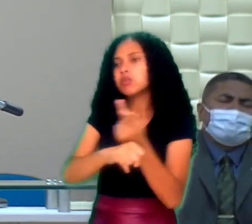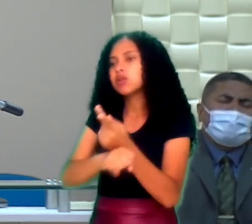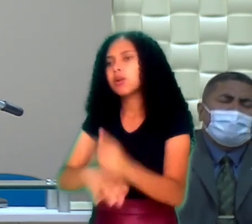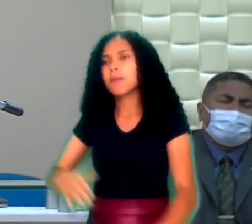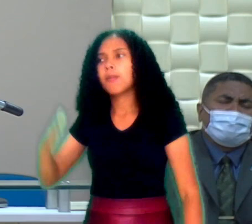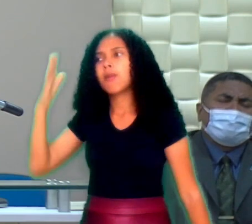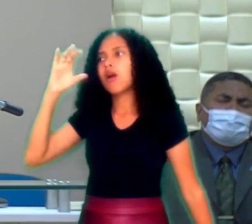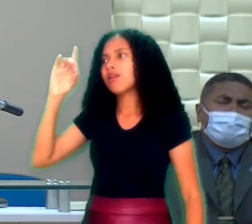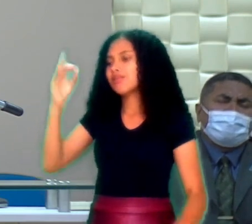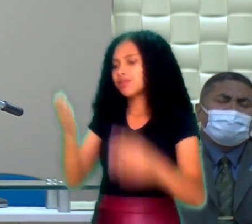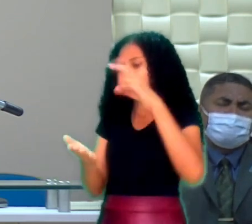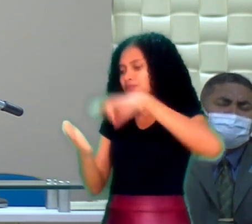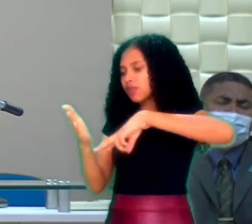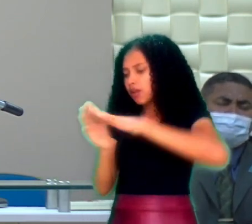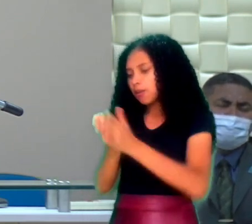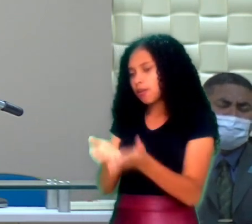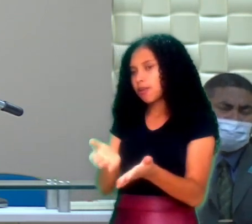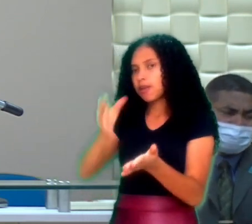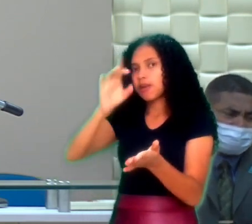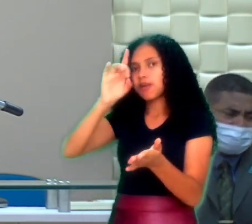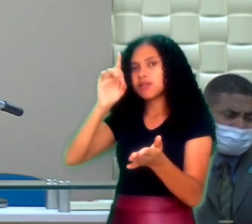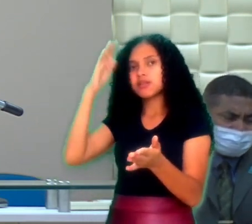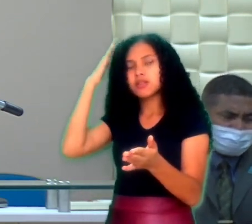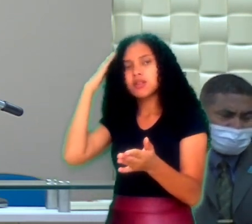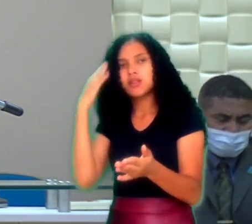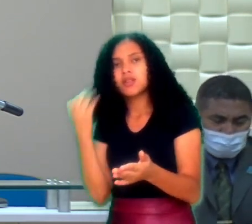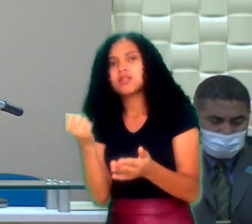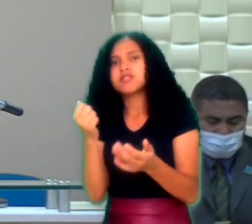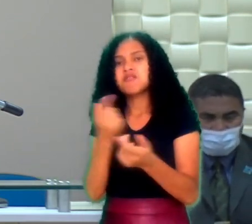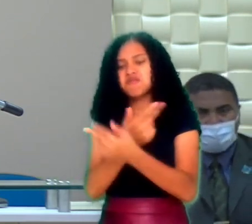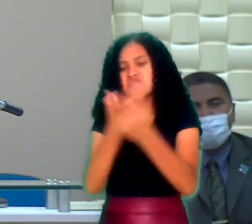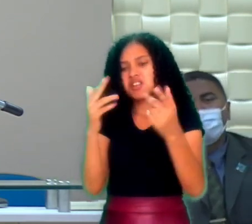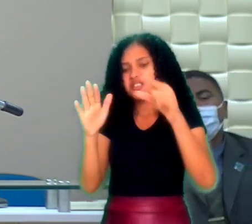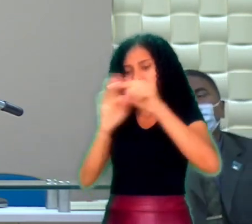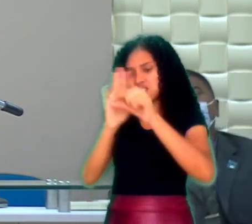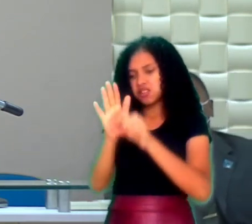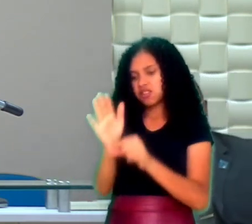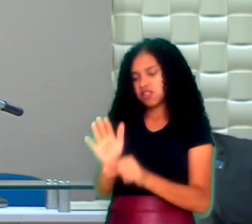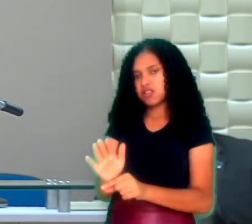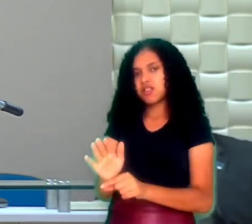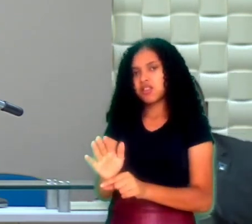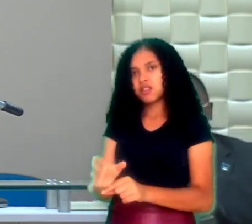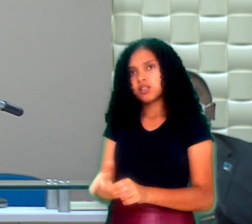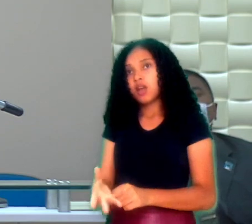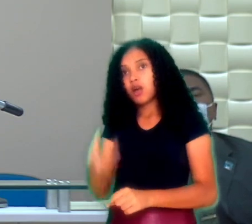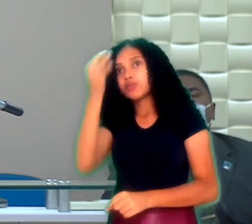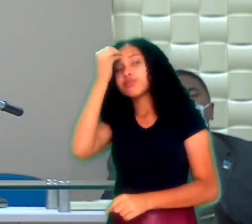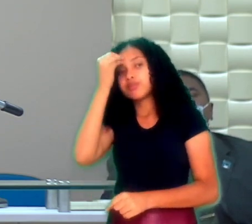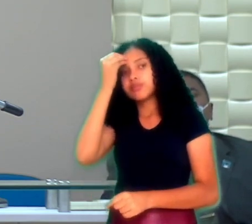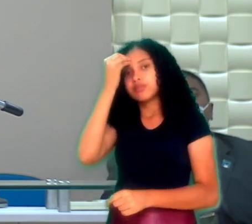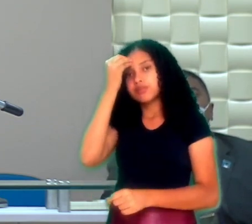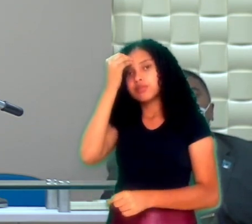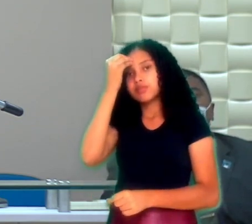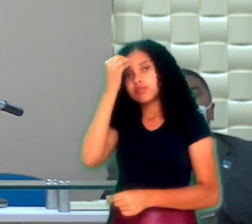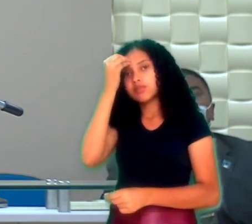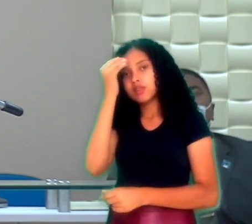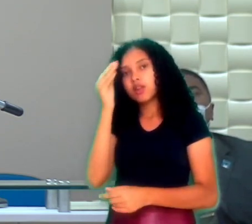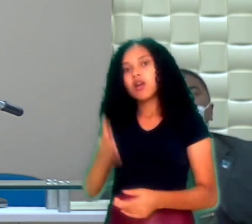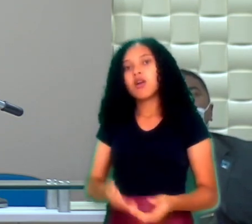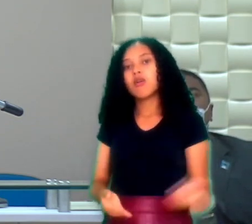está bem, mas saiba, a salvação não é aqui que vamos desfrutar dela. A salvação